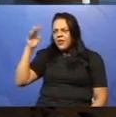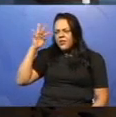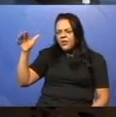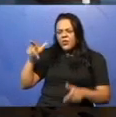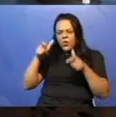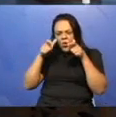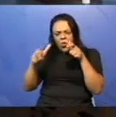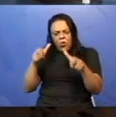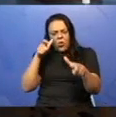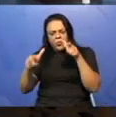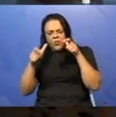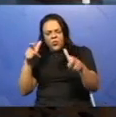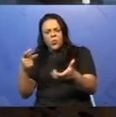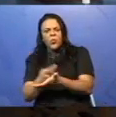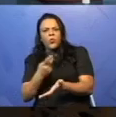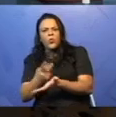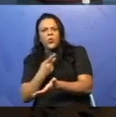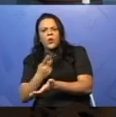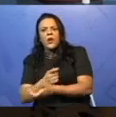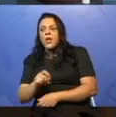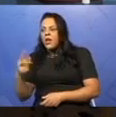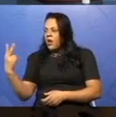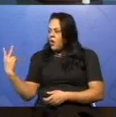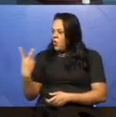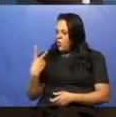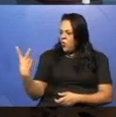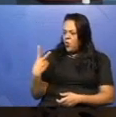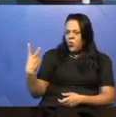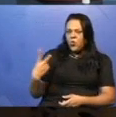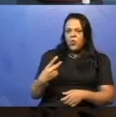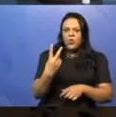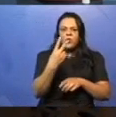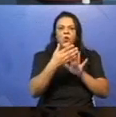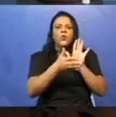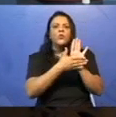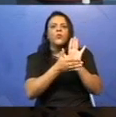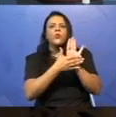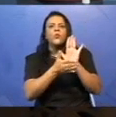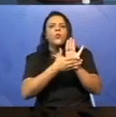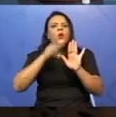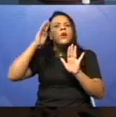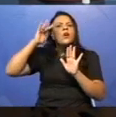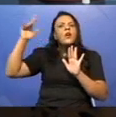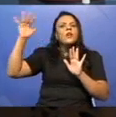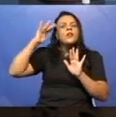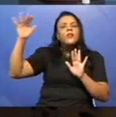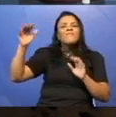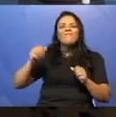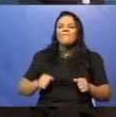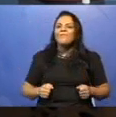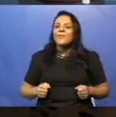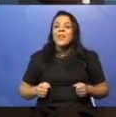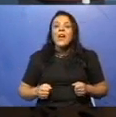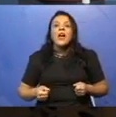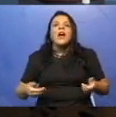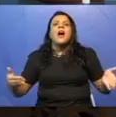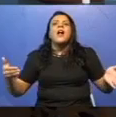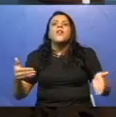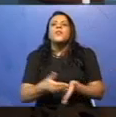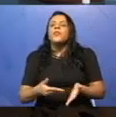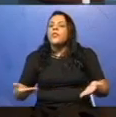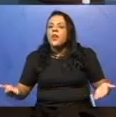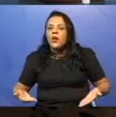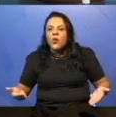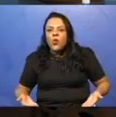erros e propuseram uma teoria que até agora não foi derrubada, nenhum cientista